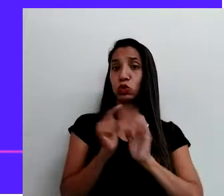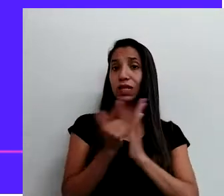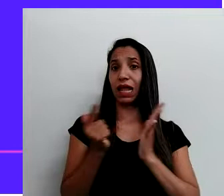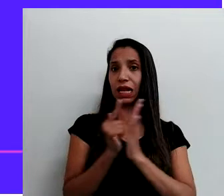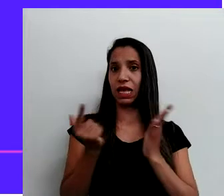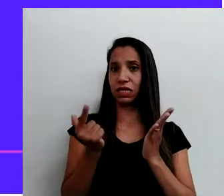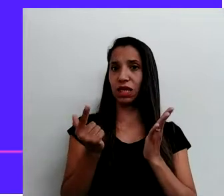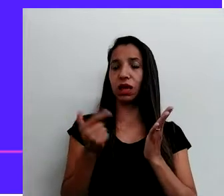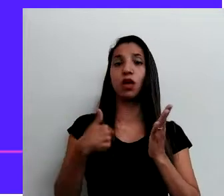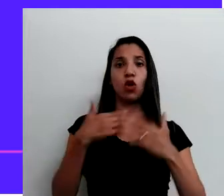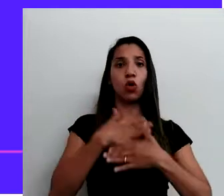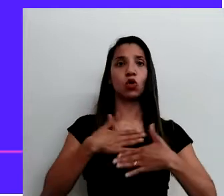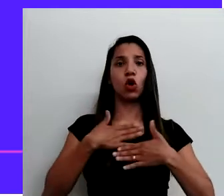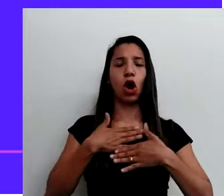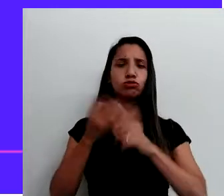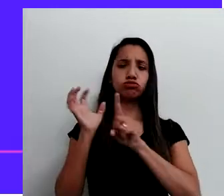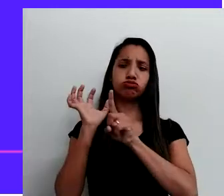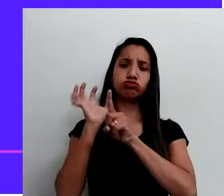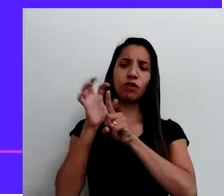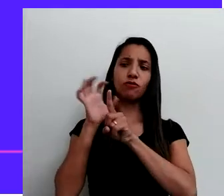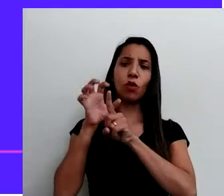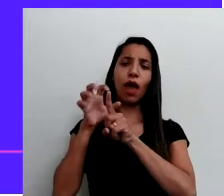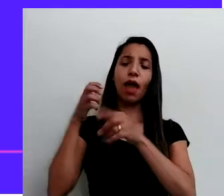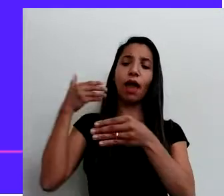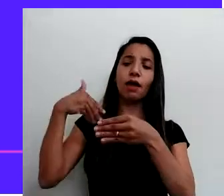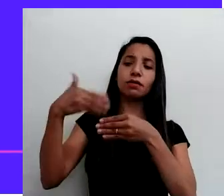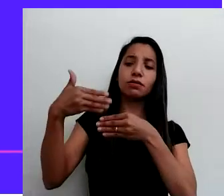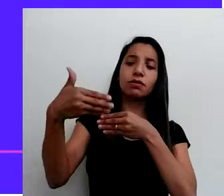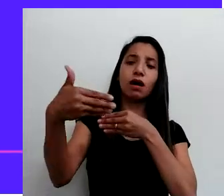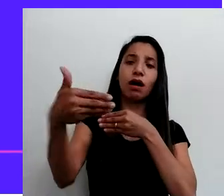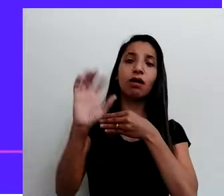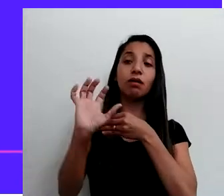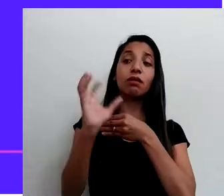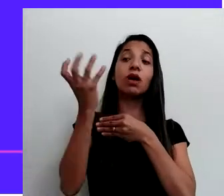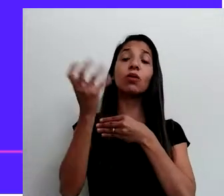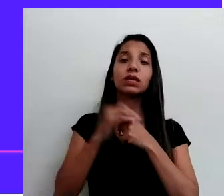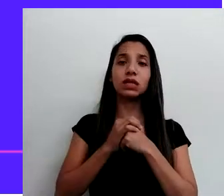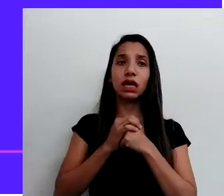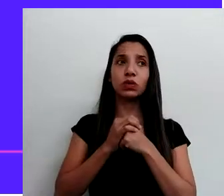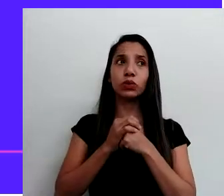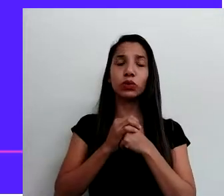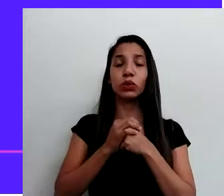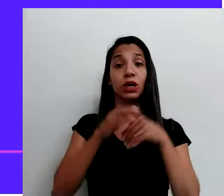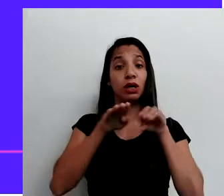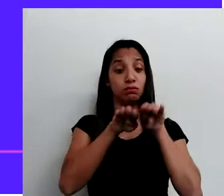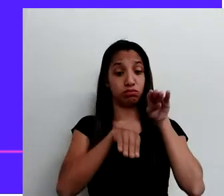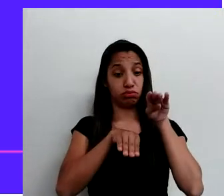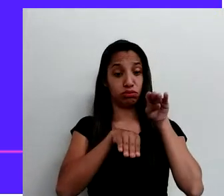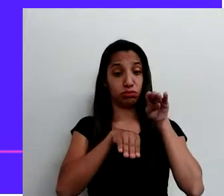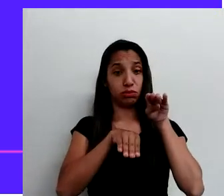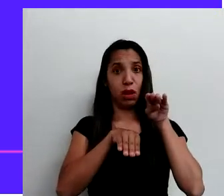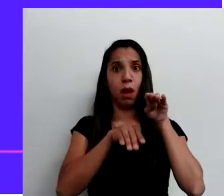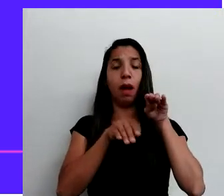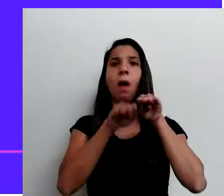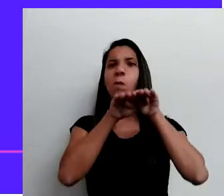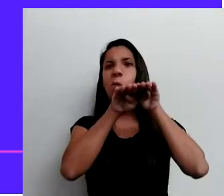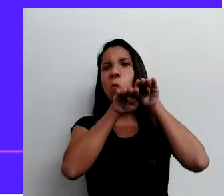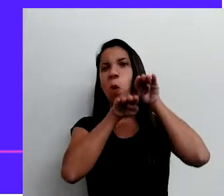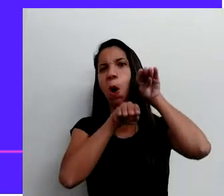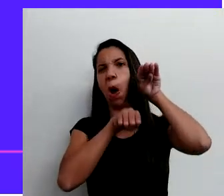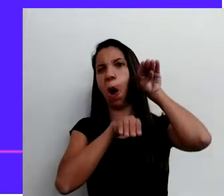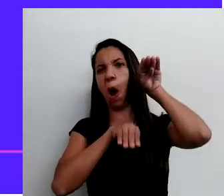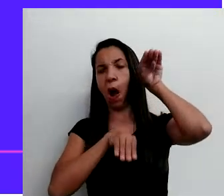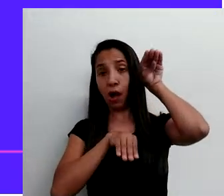escrevo principalmente sobre economia. Então, assim, desigualdade está aumentando, está diminuindo. Isso é um fato, né?